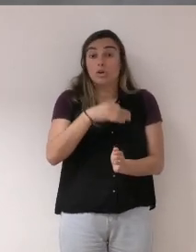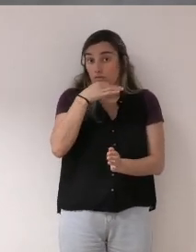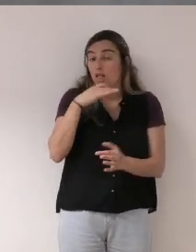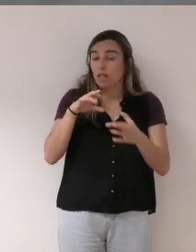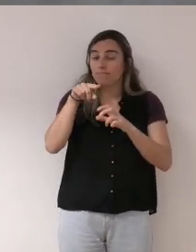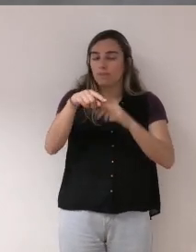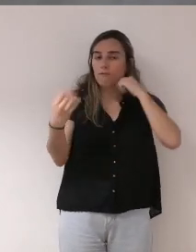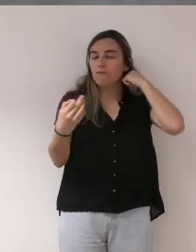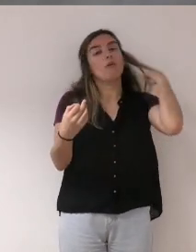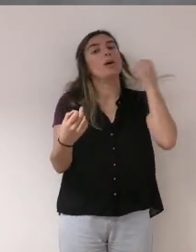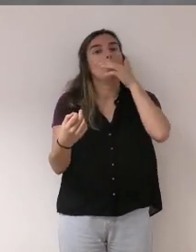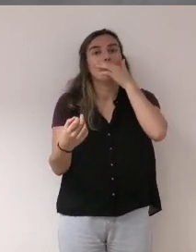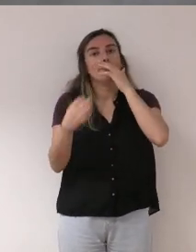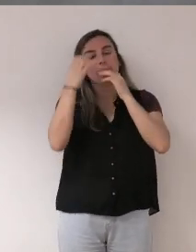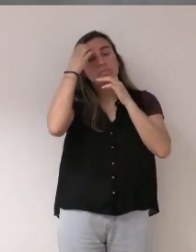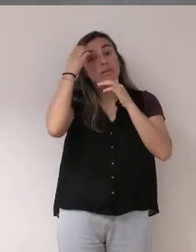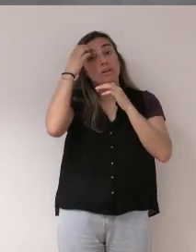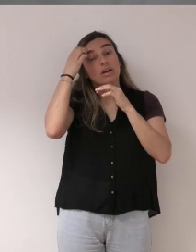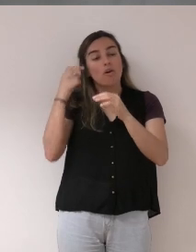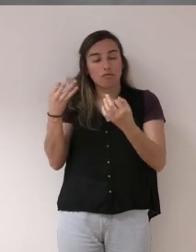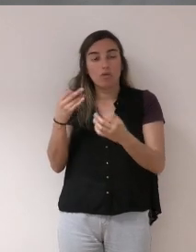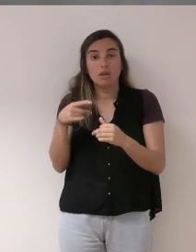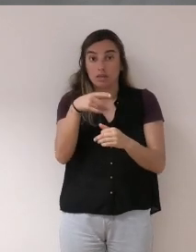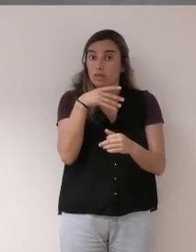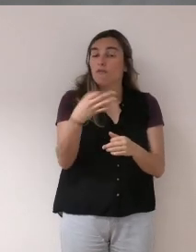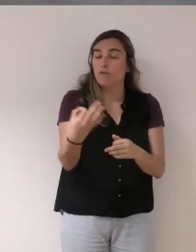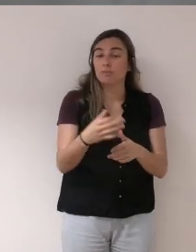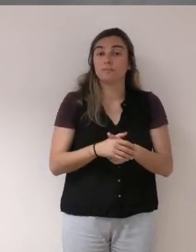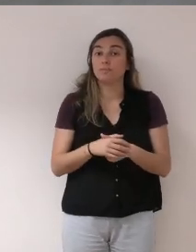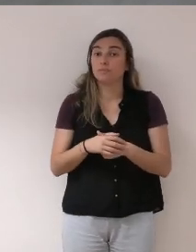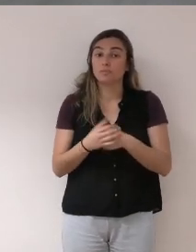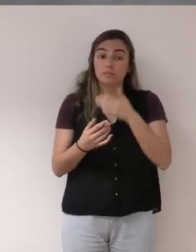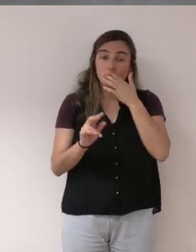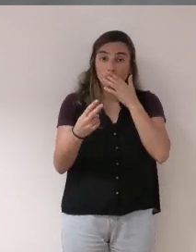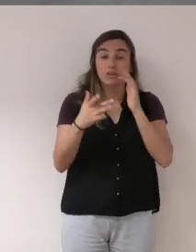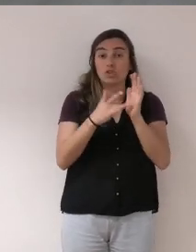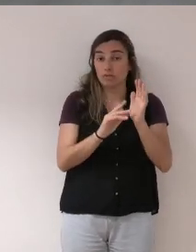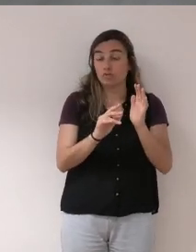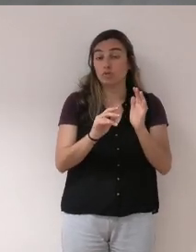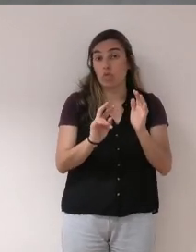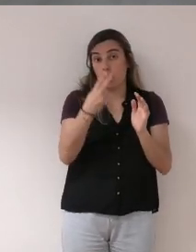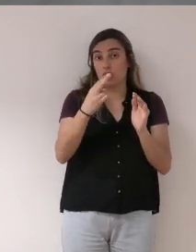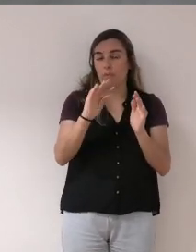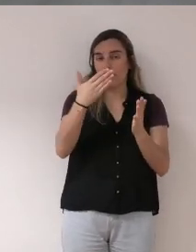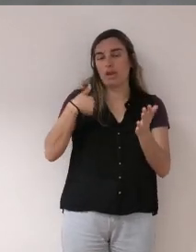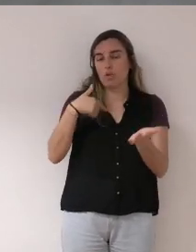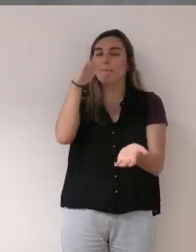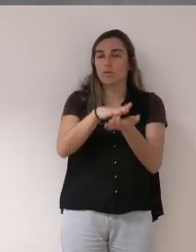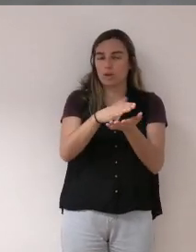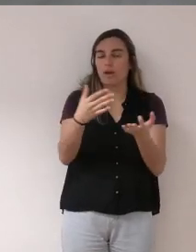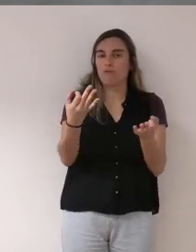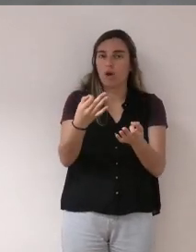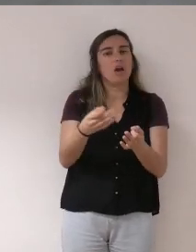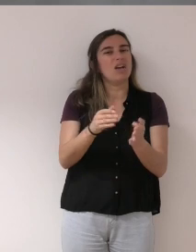seja inteiramente legítima a observação. Os dois primeiros livros, de facto, tinham a opção de não